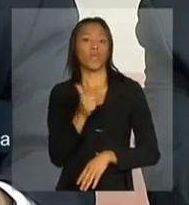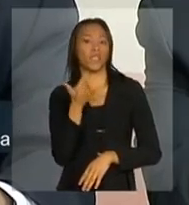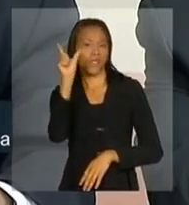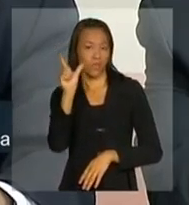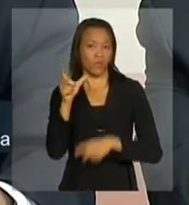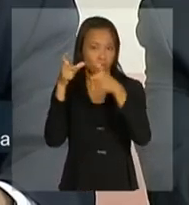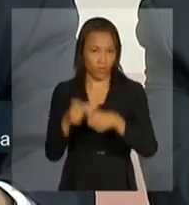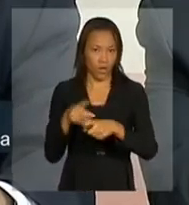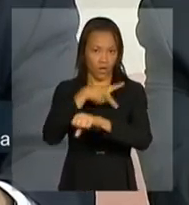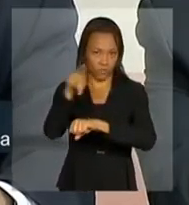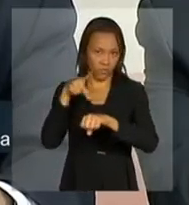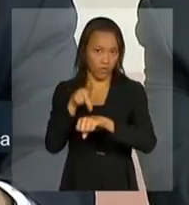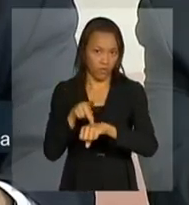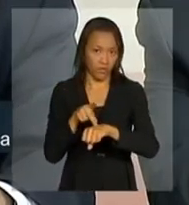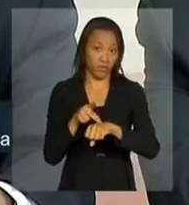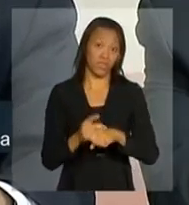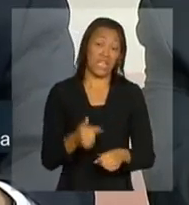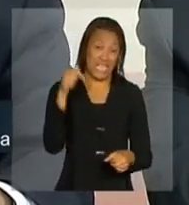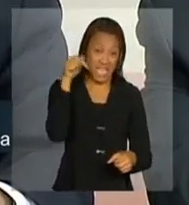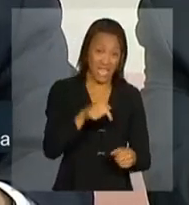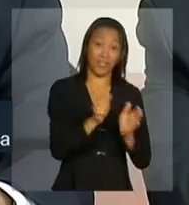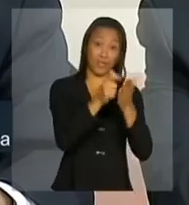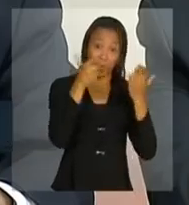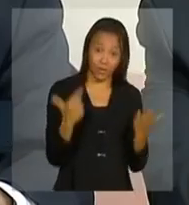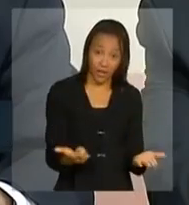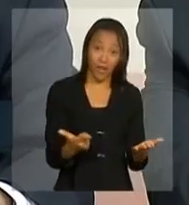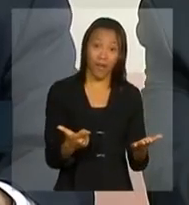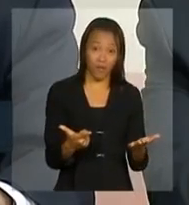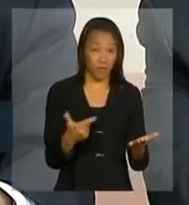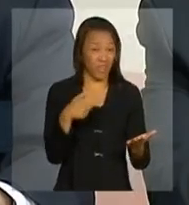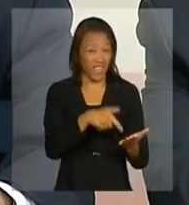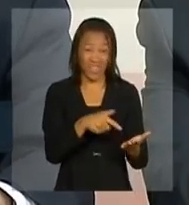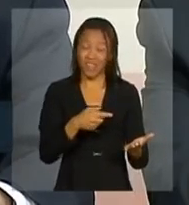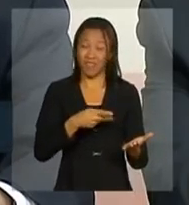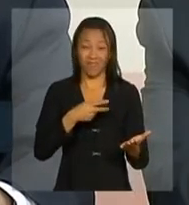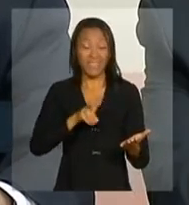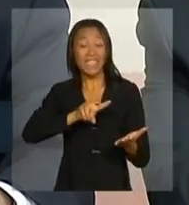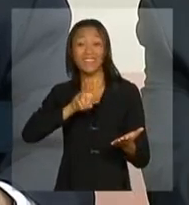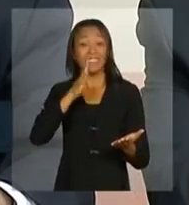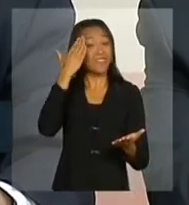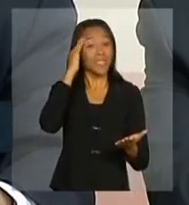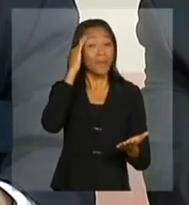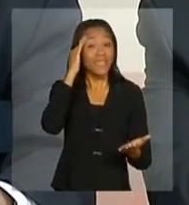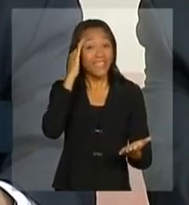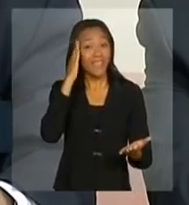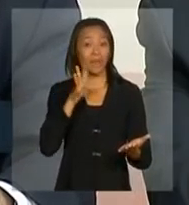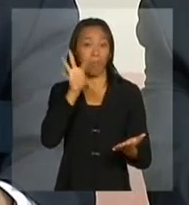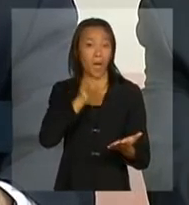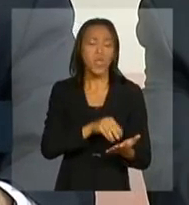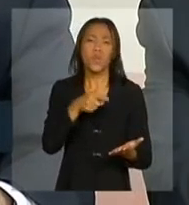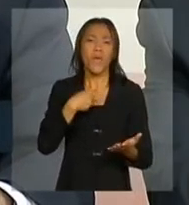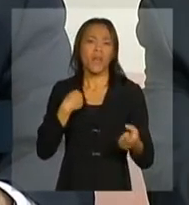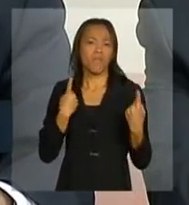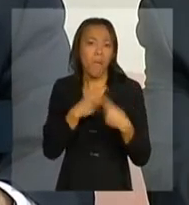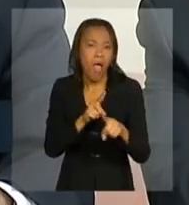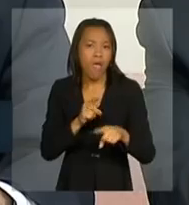meu interesse, ao contrário do que esse jornal, de maneira muito, a meu juízo, depreciativa, fala, não era atacar um estado ou um